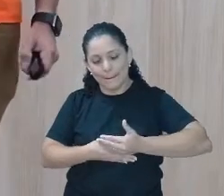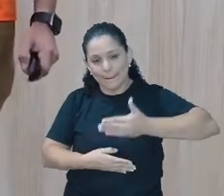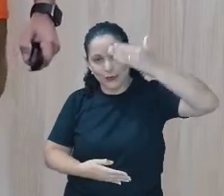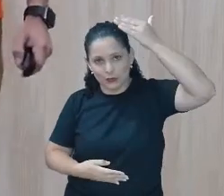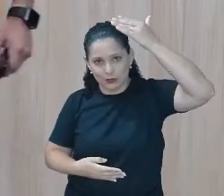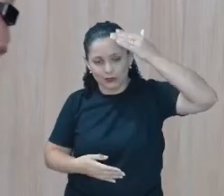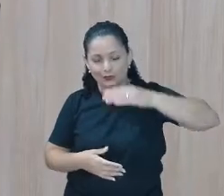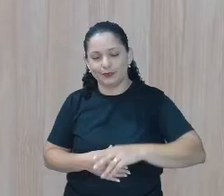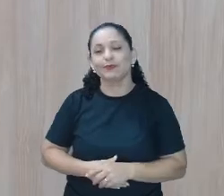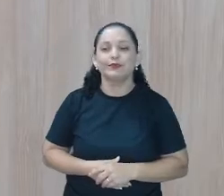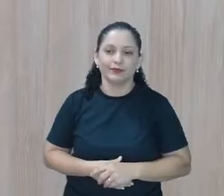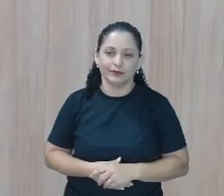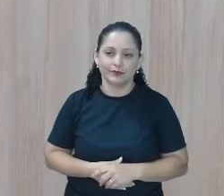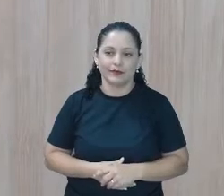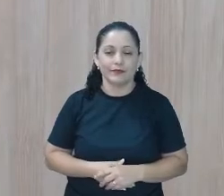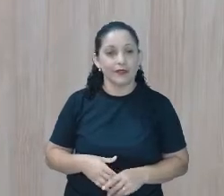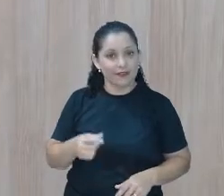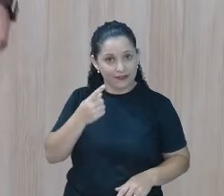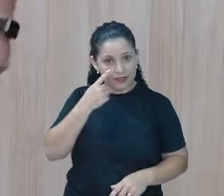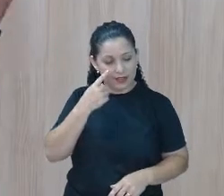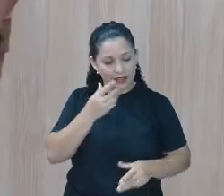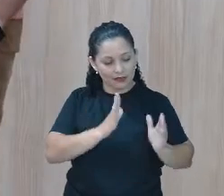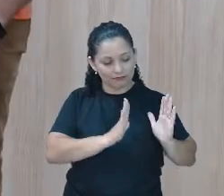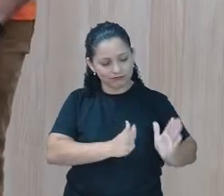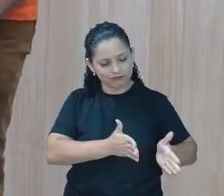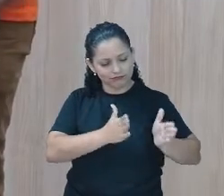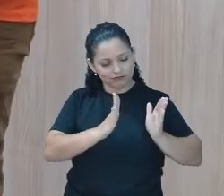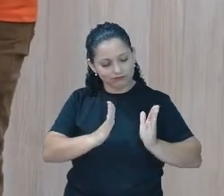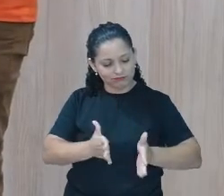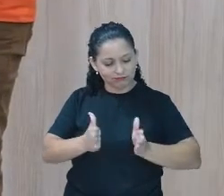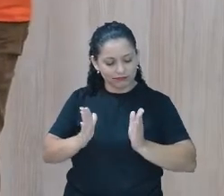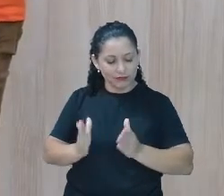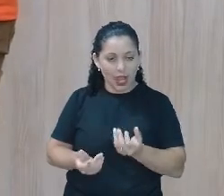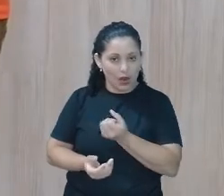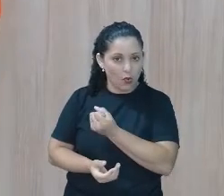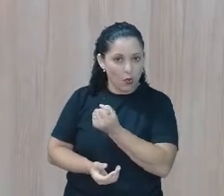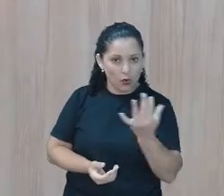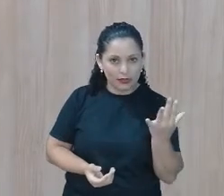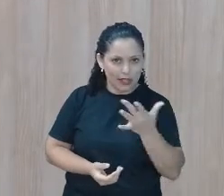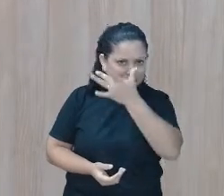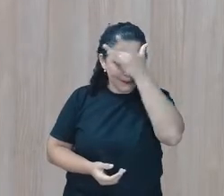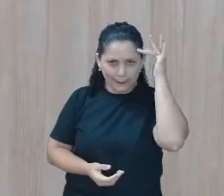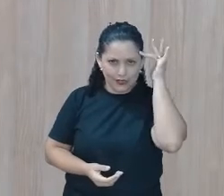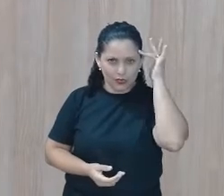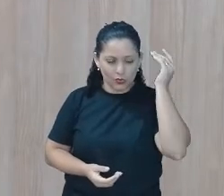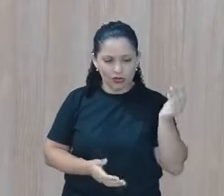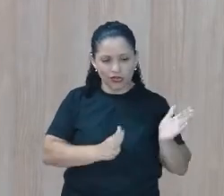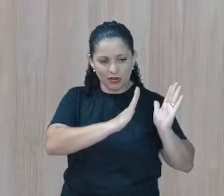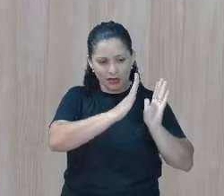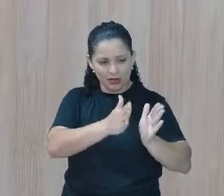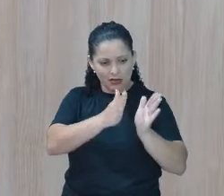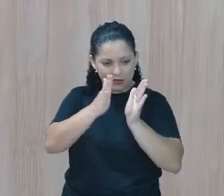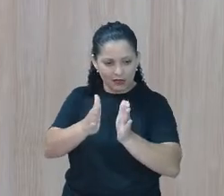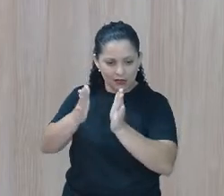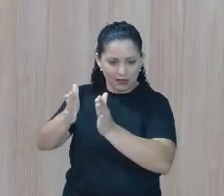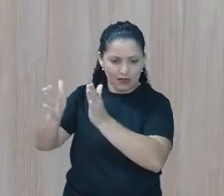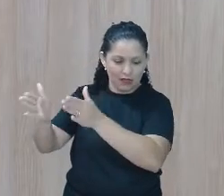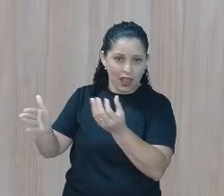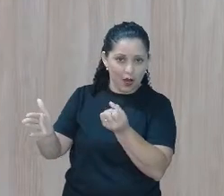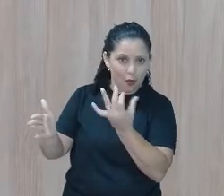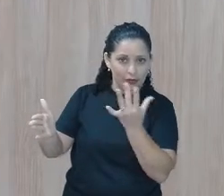aquele mesmo muro. Então, pode notar que ao passo que eu aumento a quantidade de pedreiros, a quantidade de